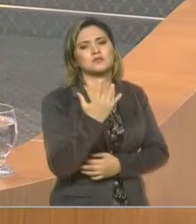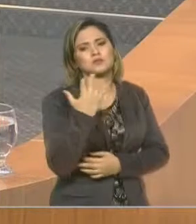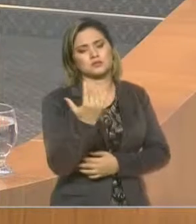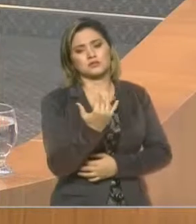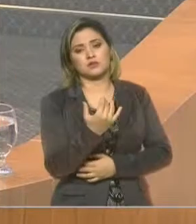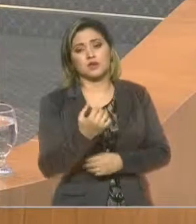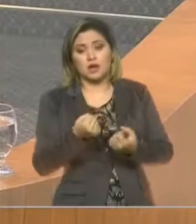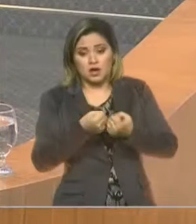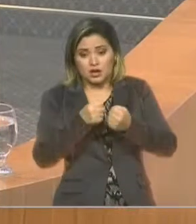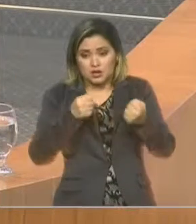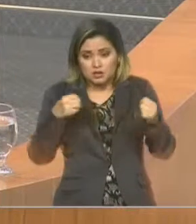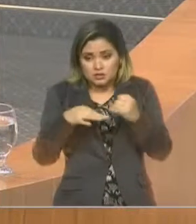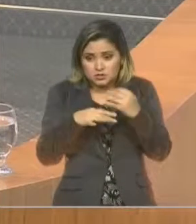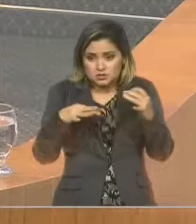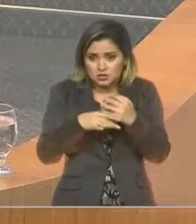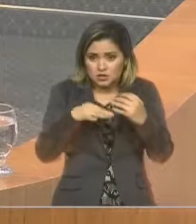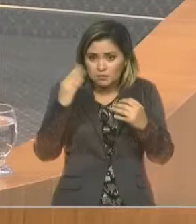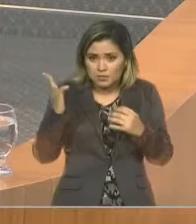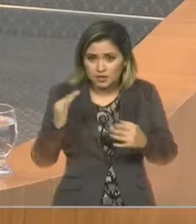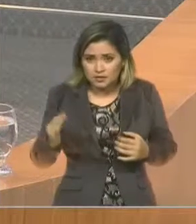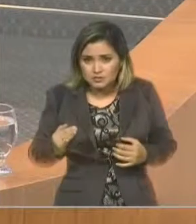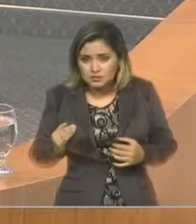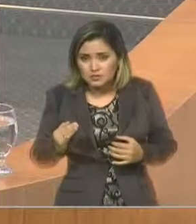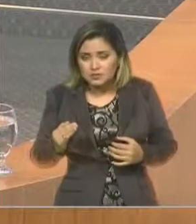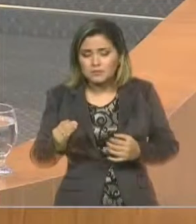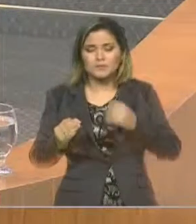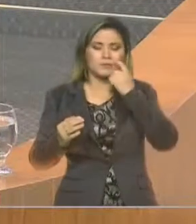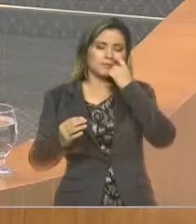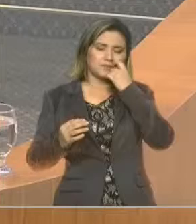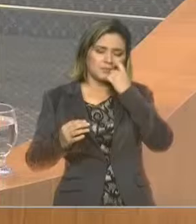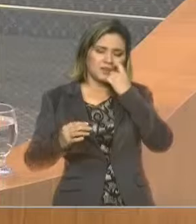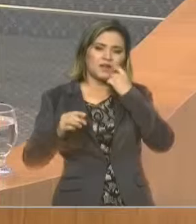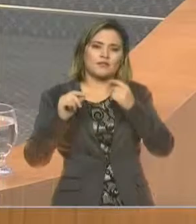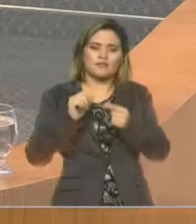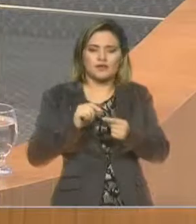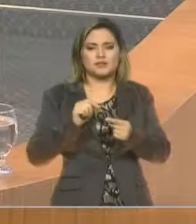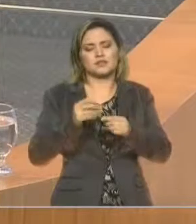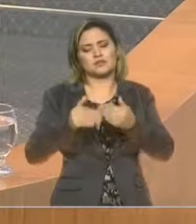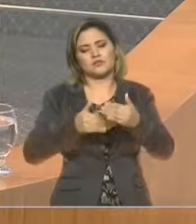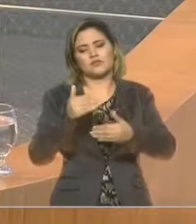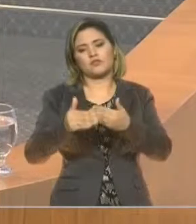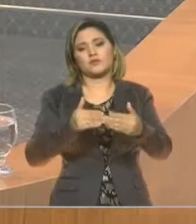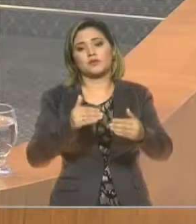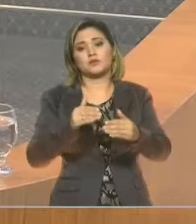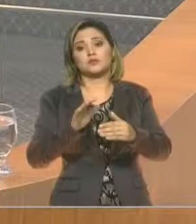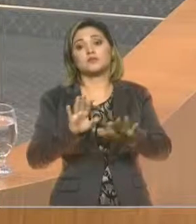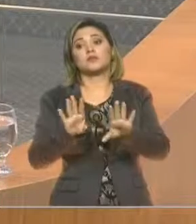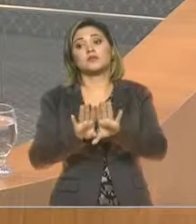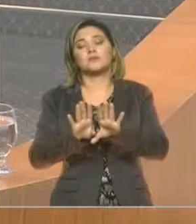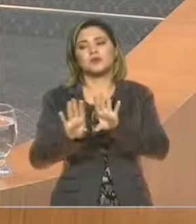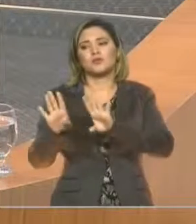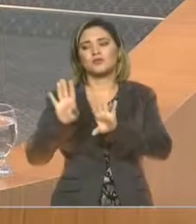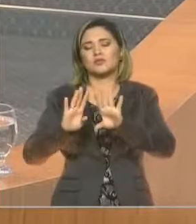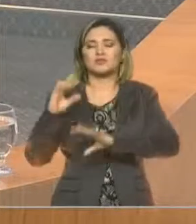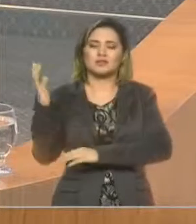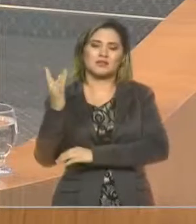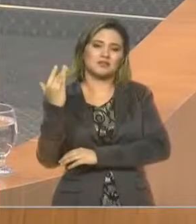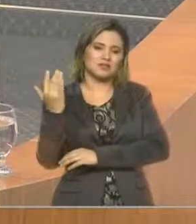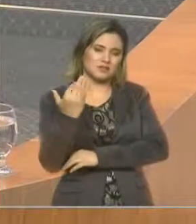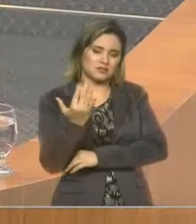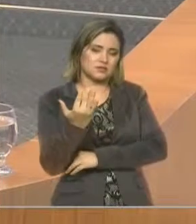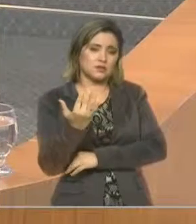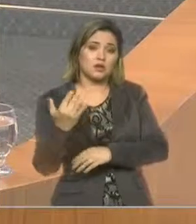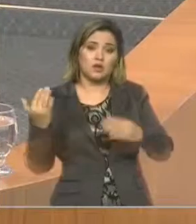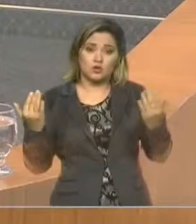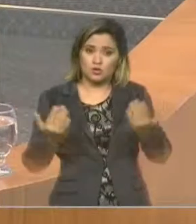Brasil, elas caminham para desenvolvimento sustentável e não negligenciam. E, infelizmente, hoje, a gente ainda está no começo disso tudo.